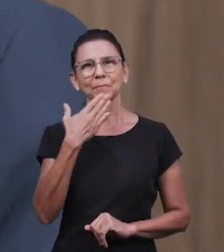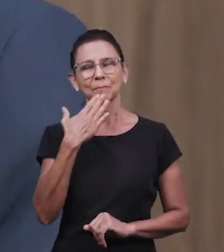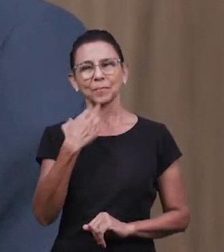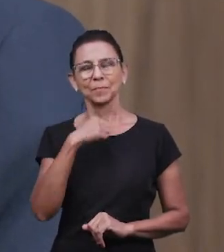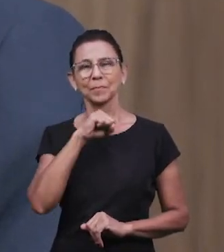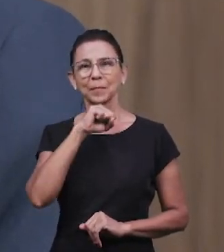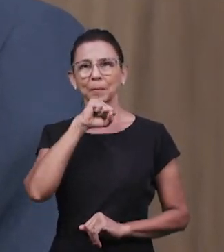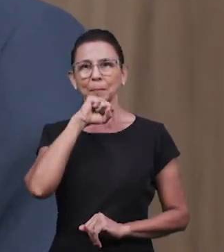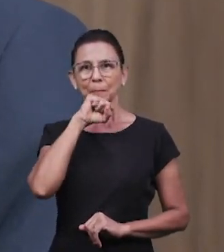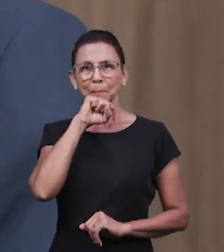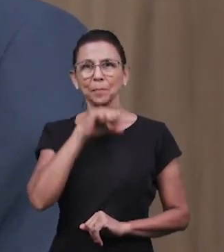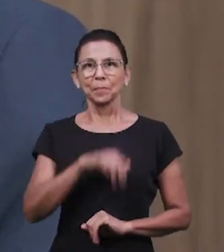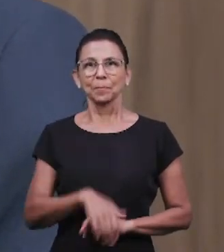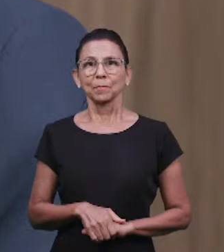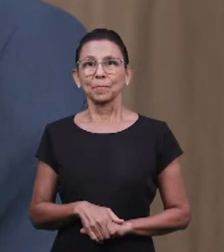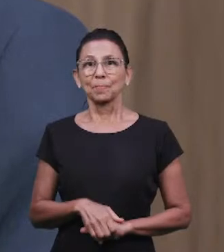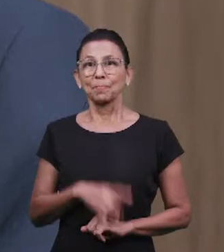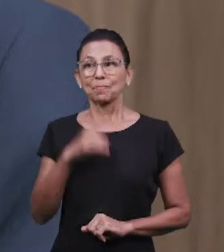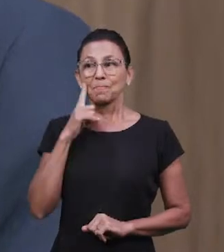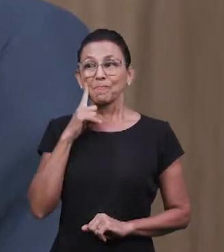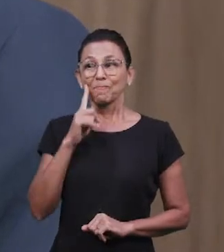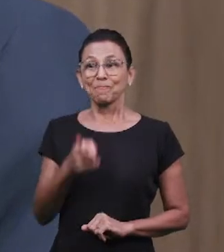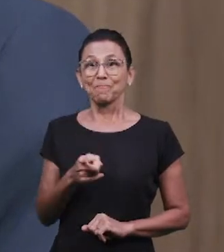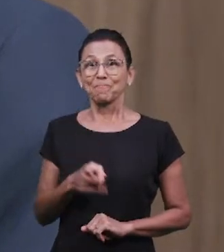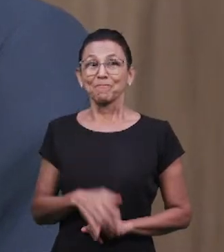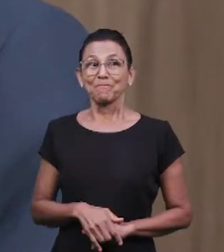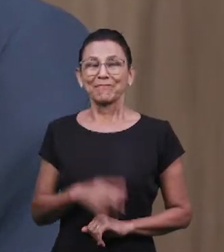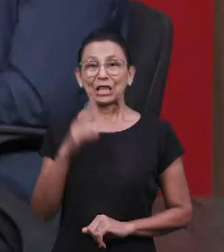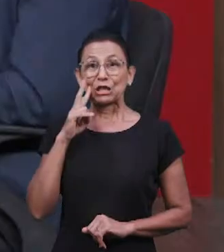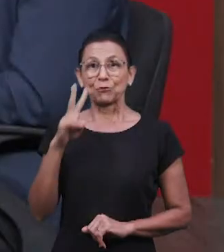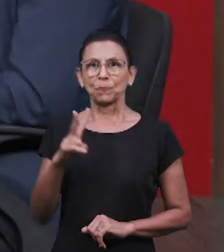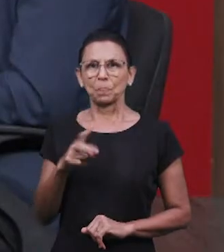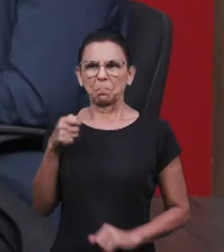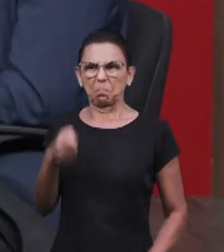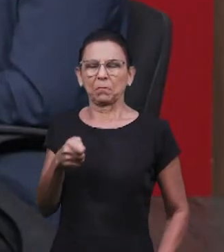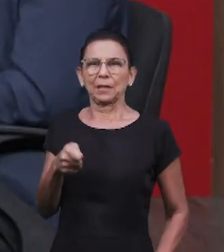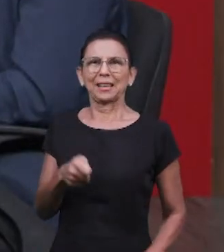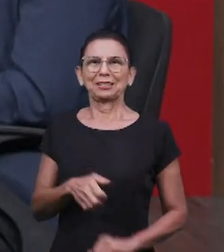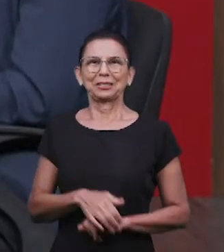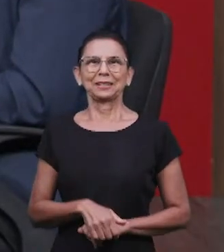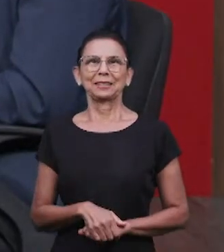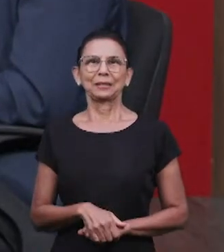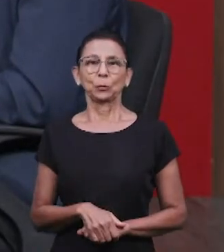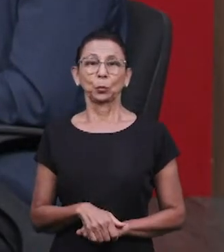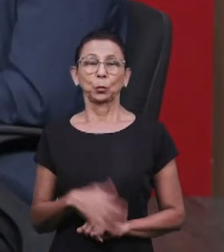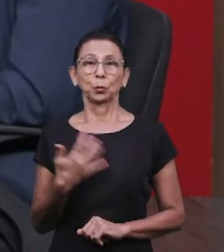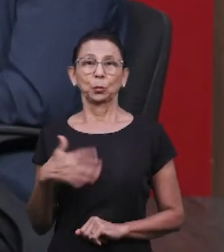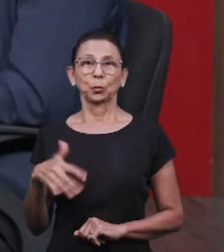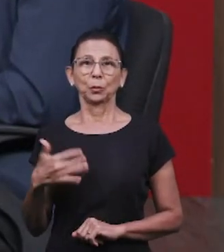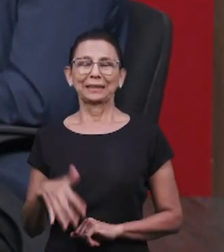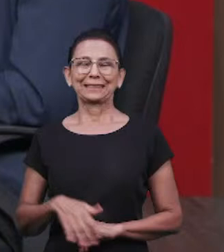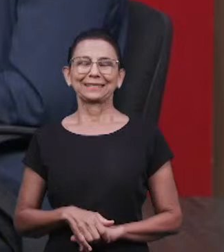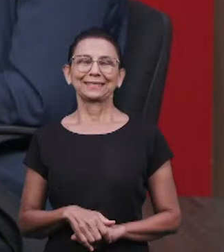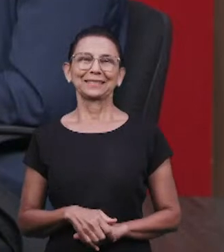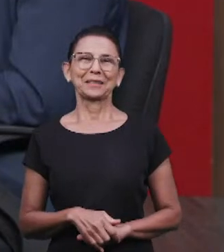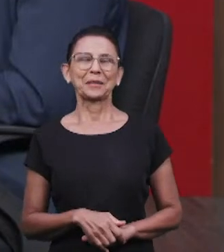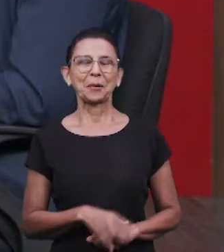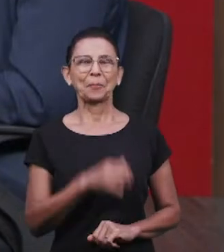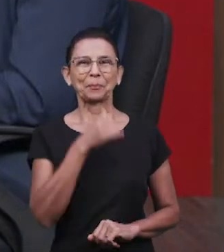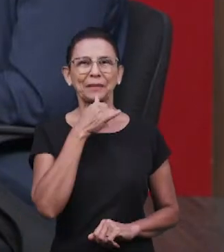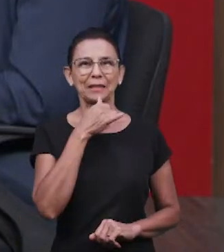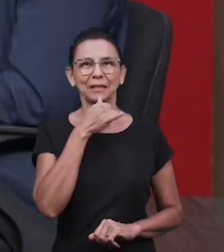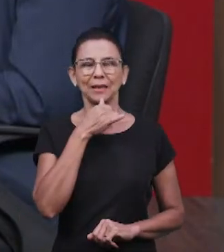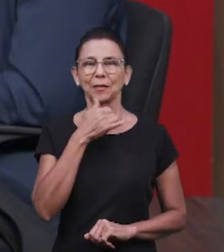precisavam falar que eles são autoridade, não. Nós víamos a autoridade deles, né? Não é, José? É isso mesmo. Então, aliás, autoridade... você falou aqui